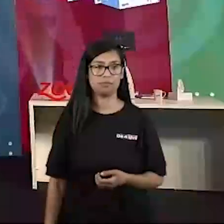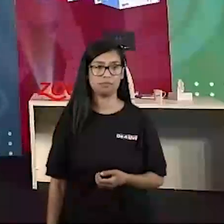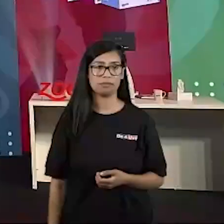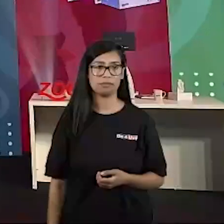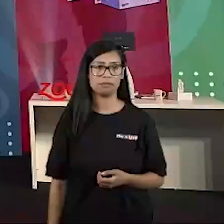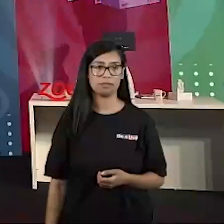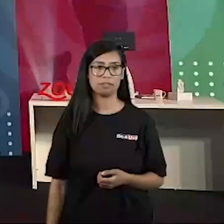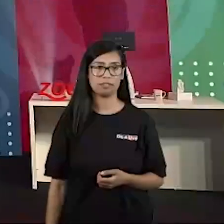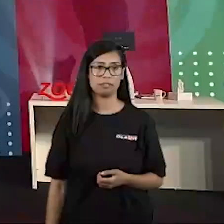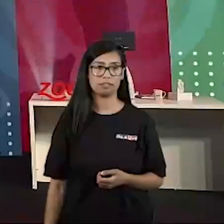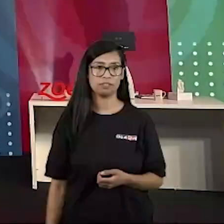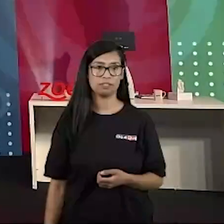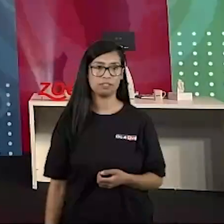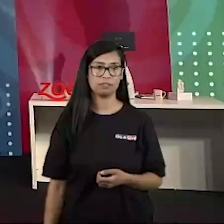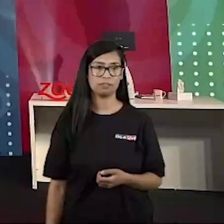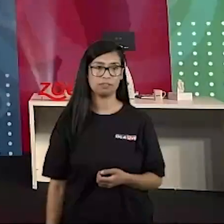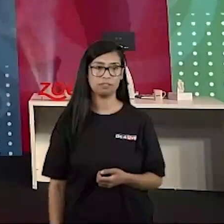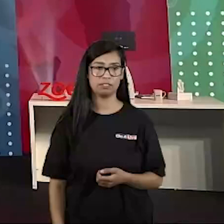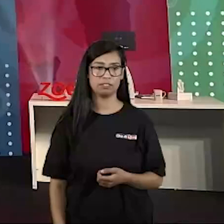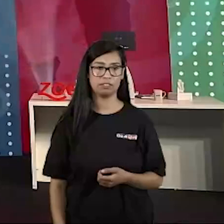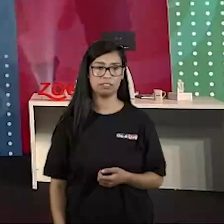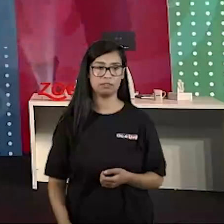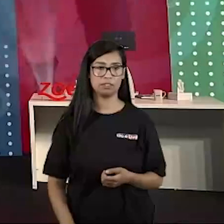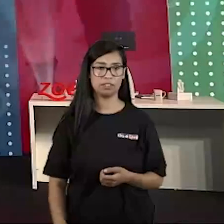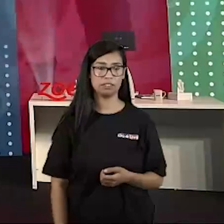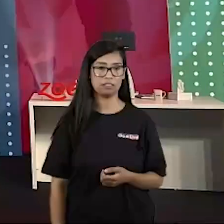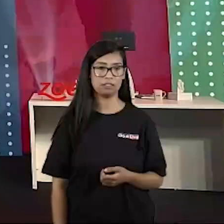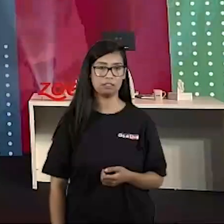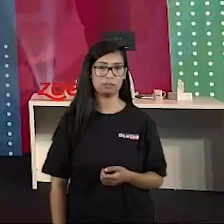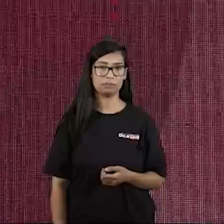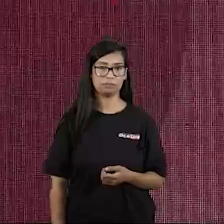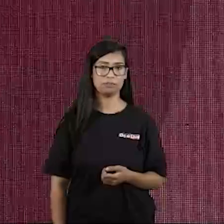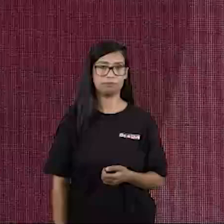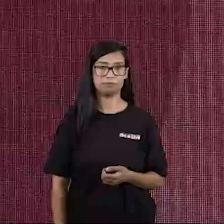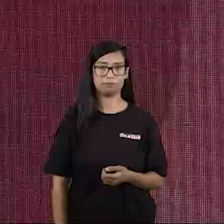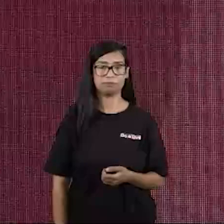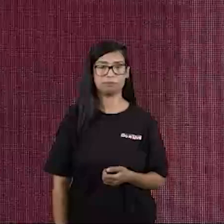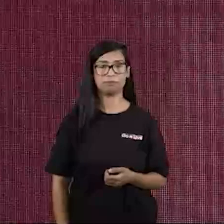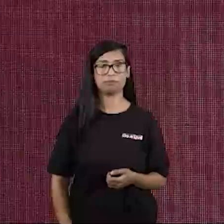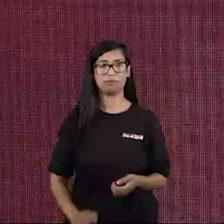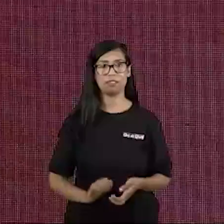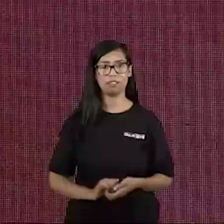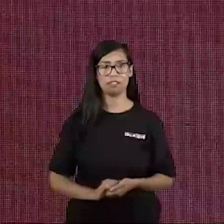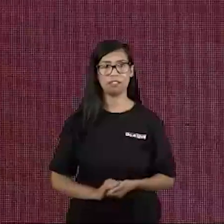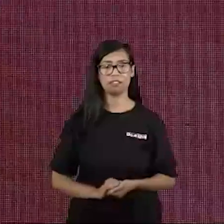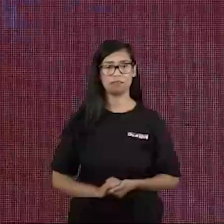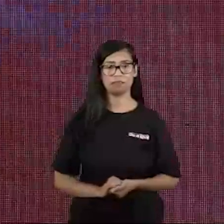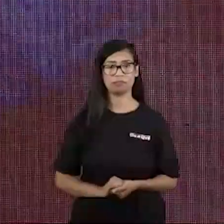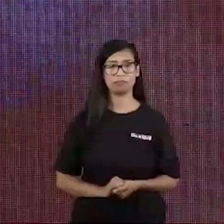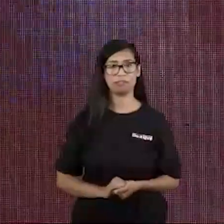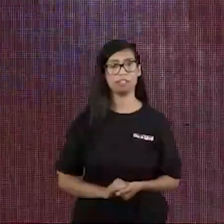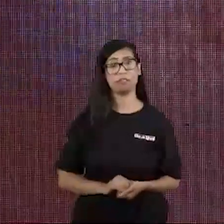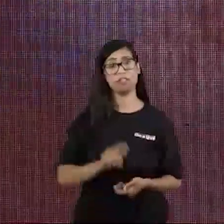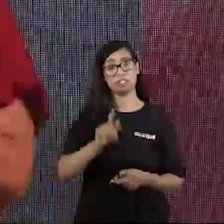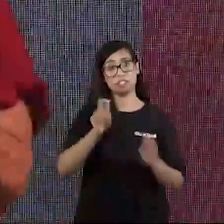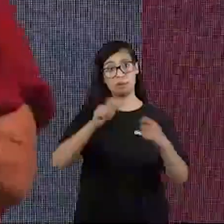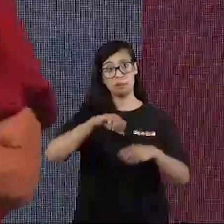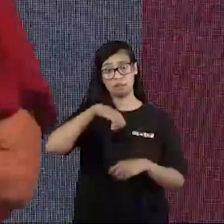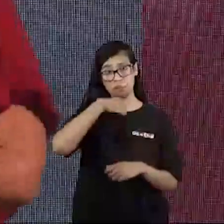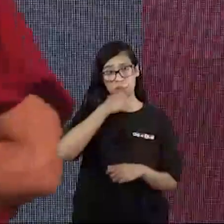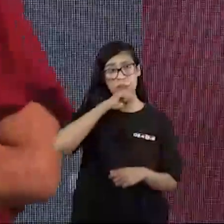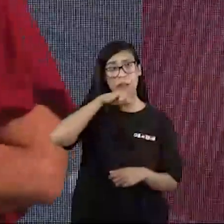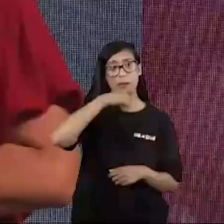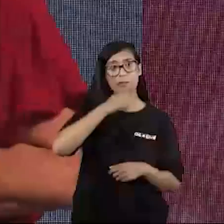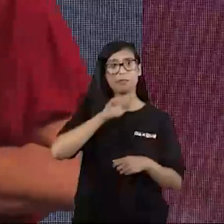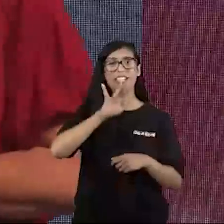apenas nas patas e no exame não tiver nenhum tipo de resultado, posso considerar a lambedura por estresse?